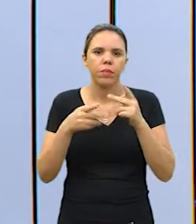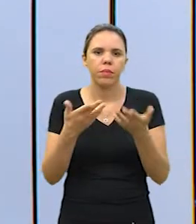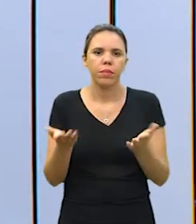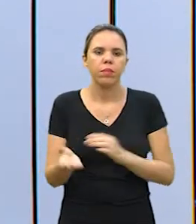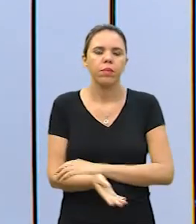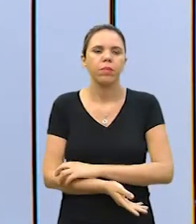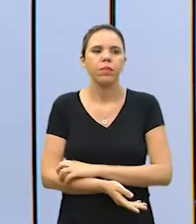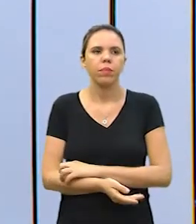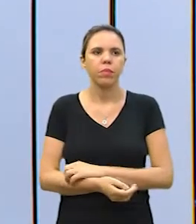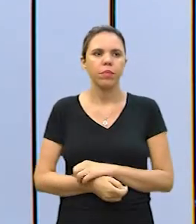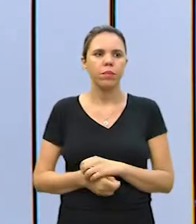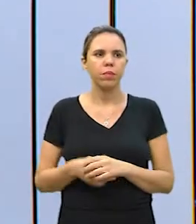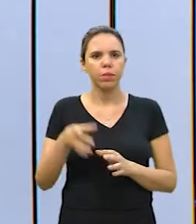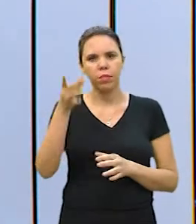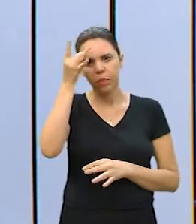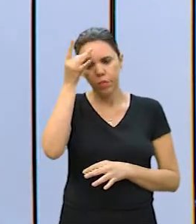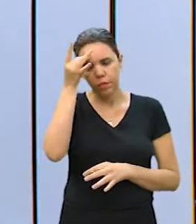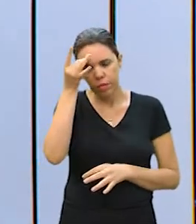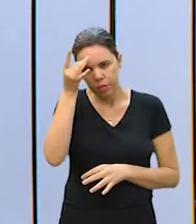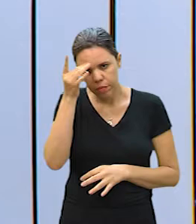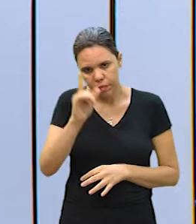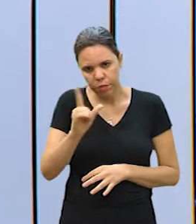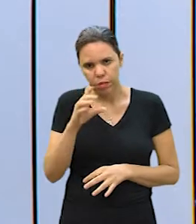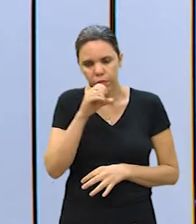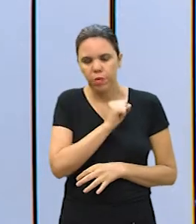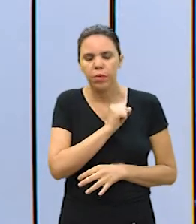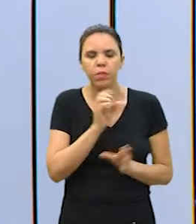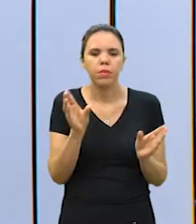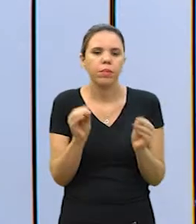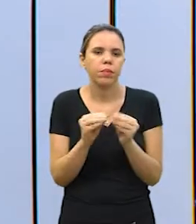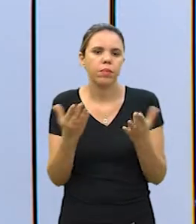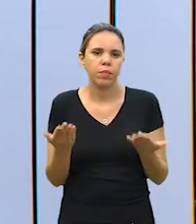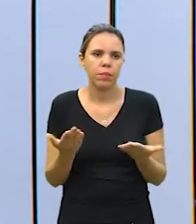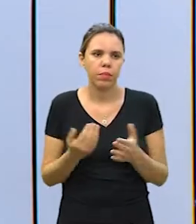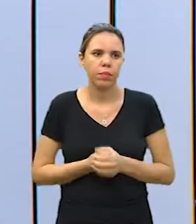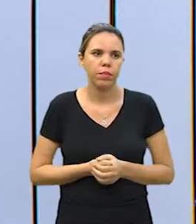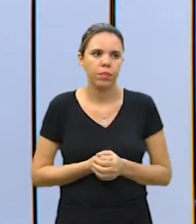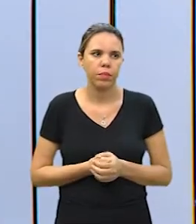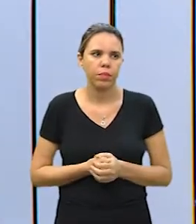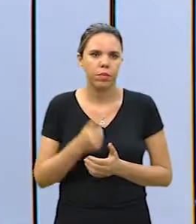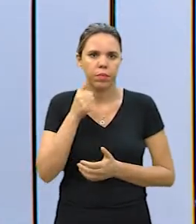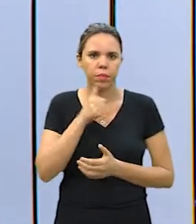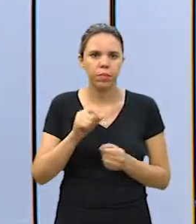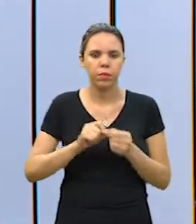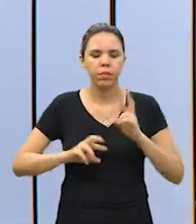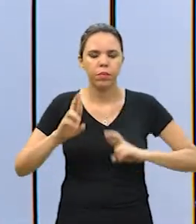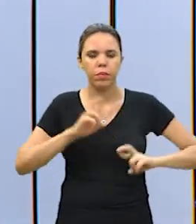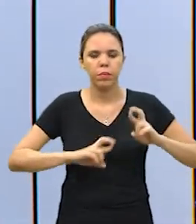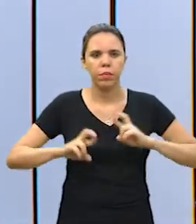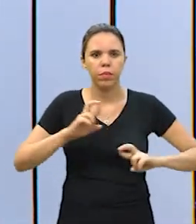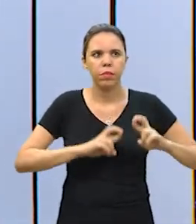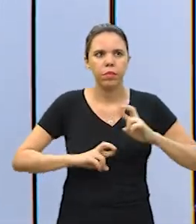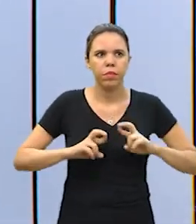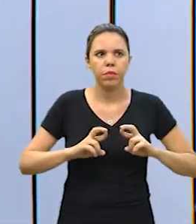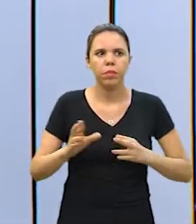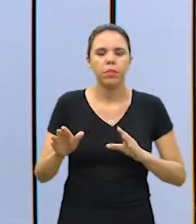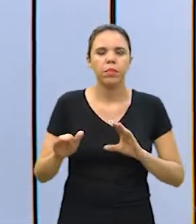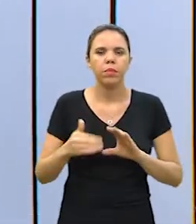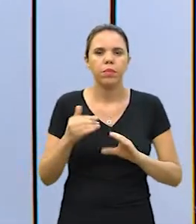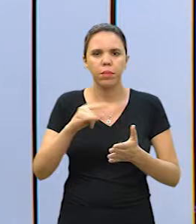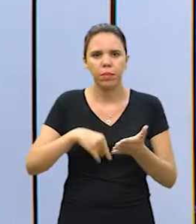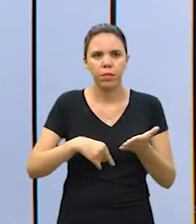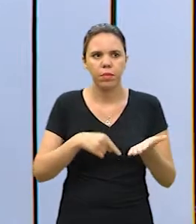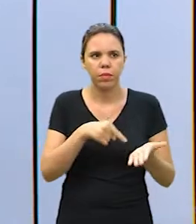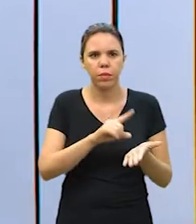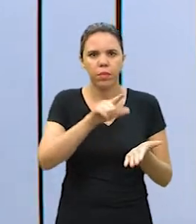reclamações que foram sanadas, óbvio, rapidamente, entre a mulher fazer um exame e ela